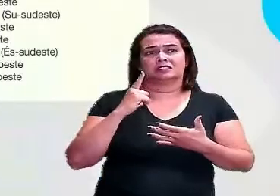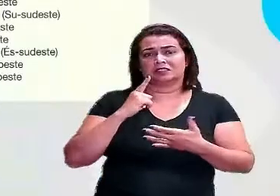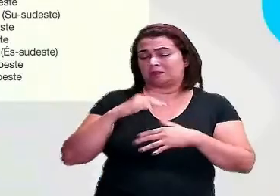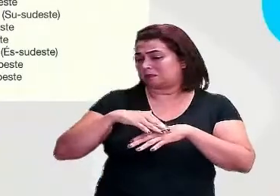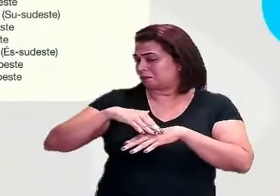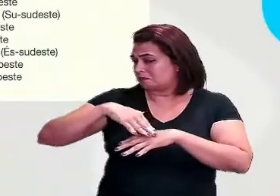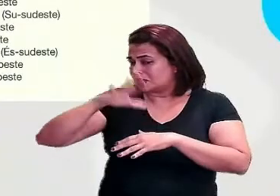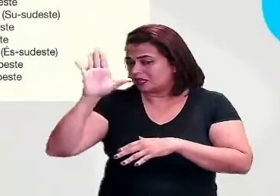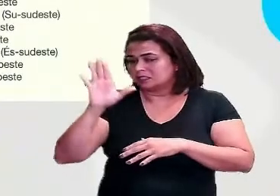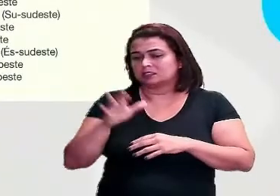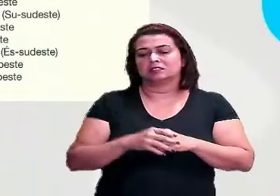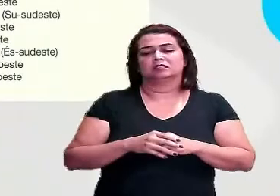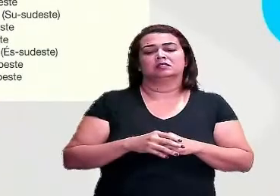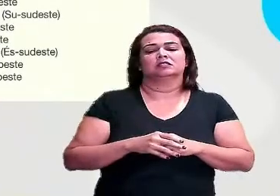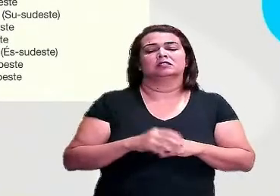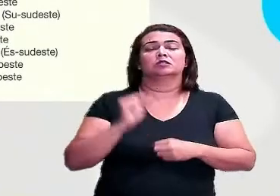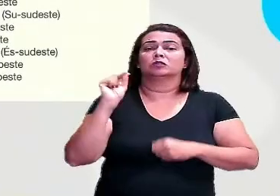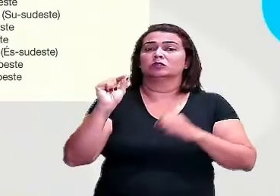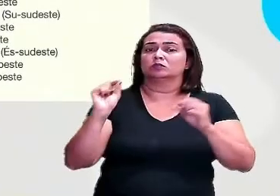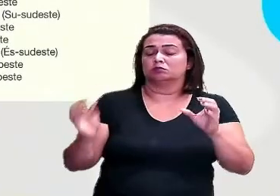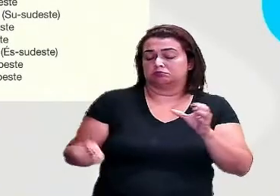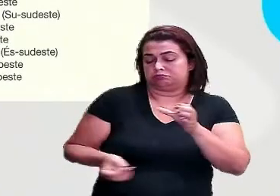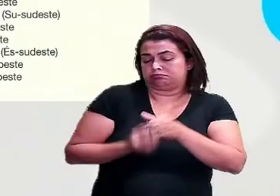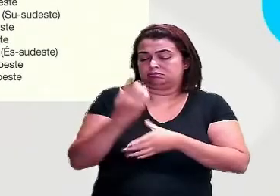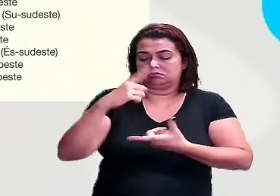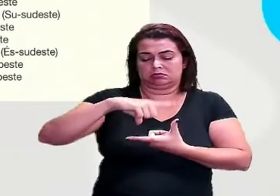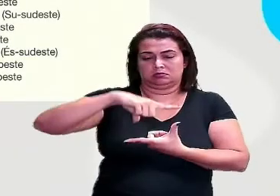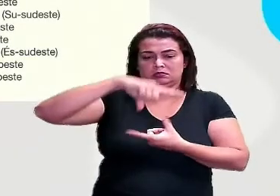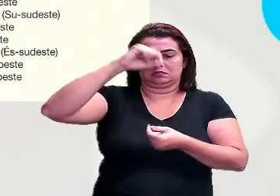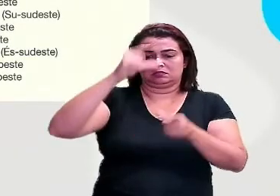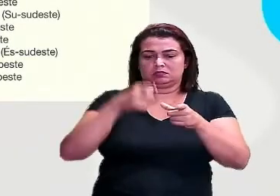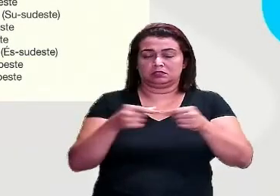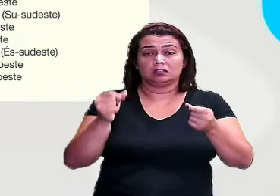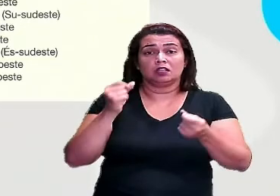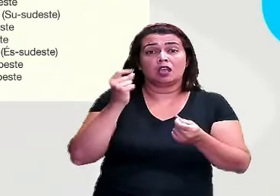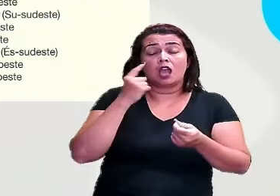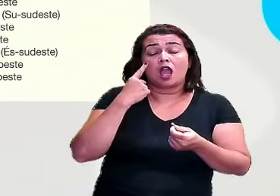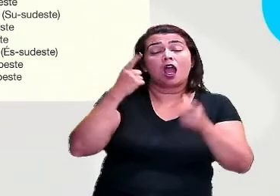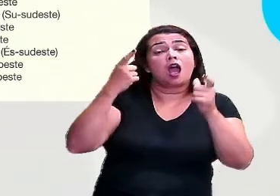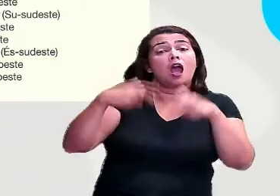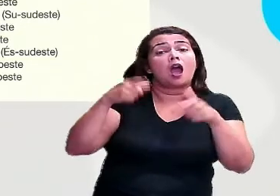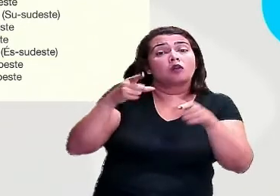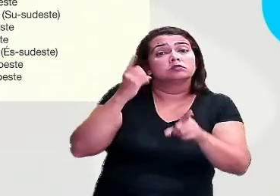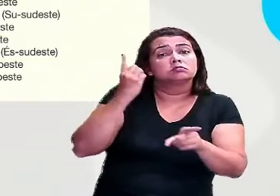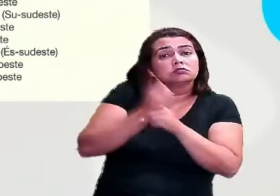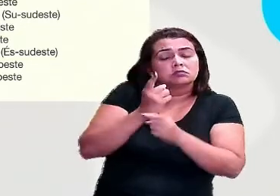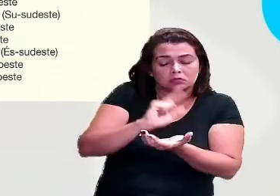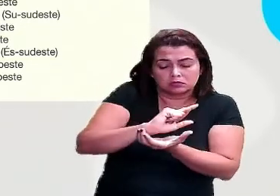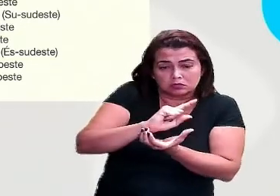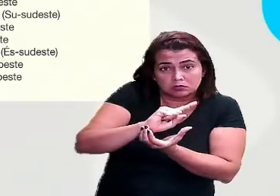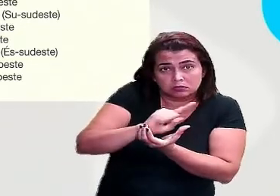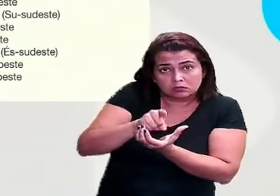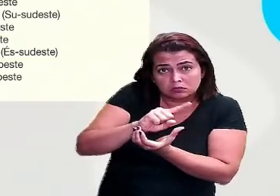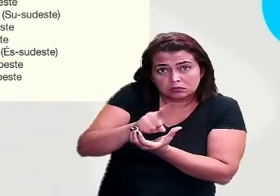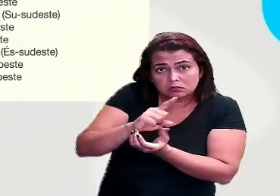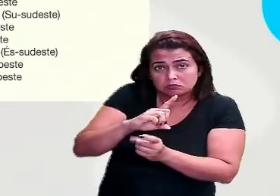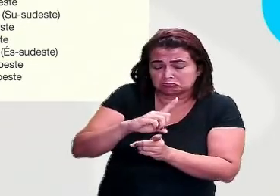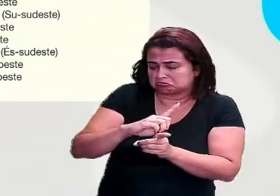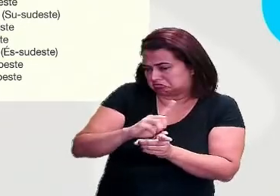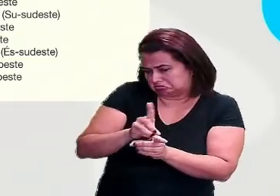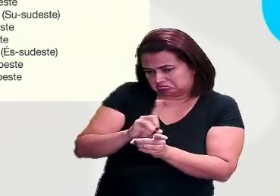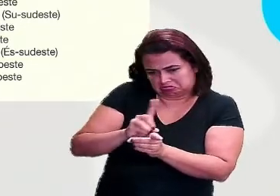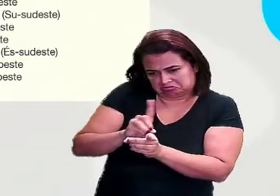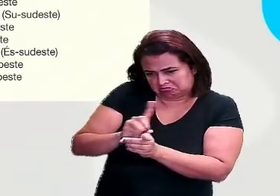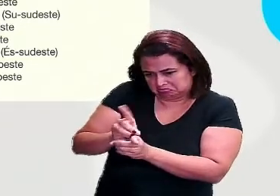vão formar a famosa rosa dos ventos, que nós encontramos na bússola. Então ela faz bem completa entre os pontos